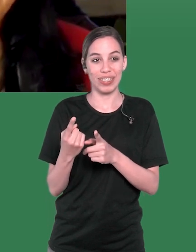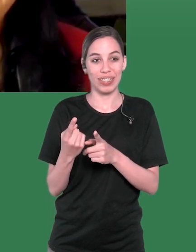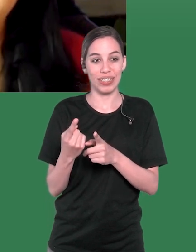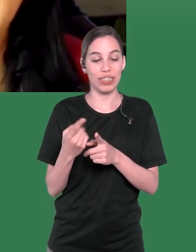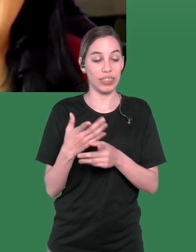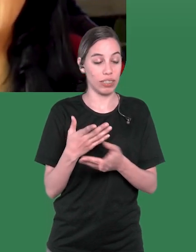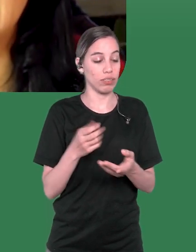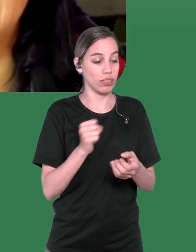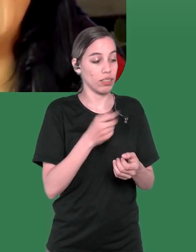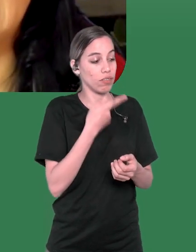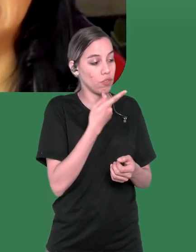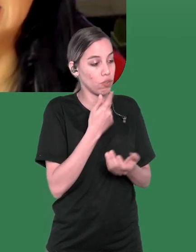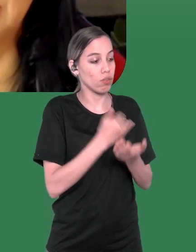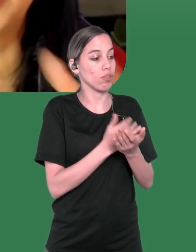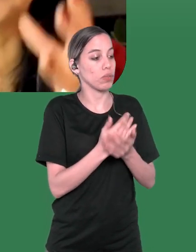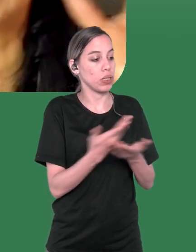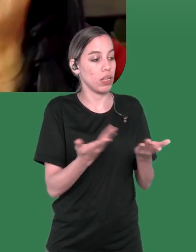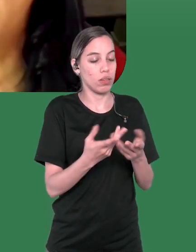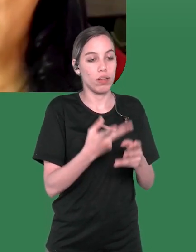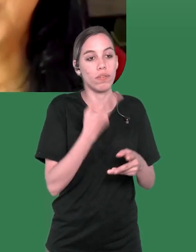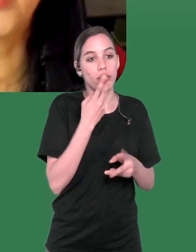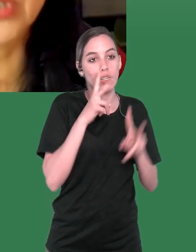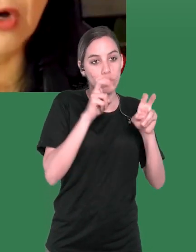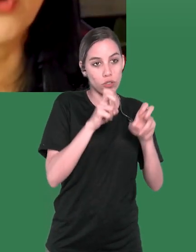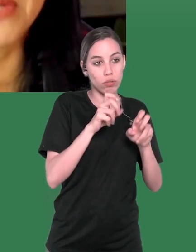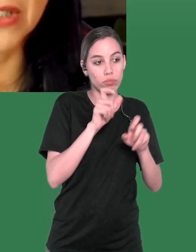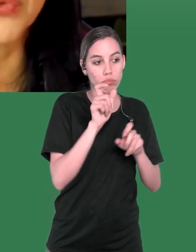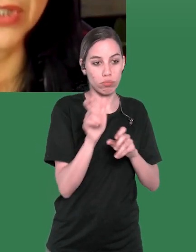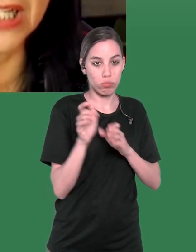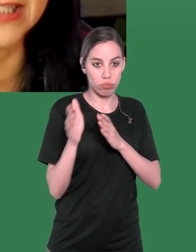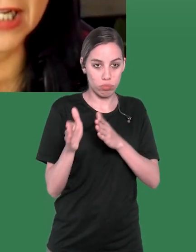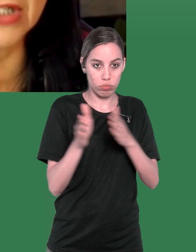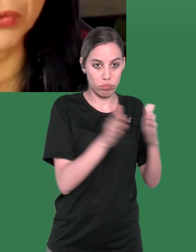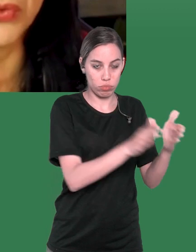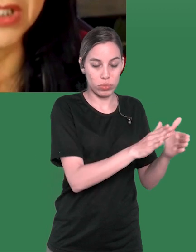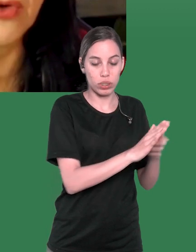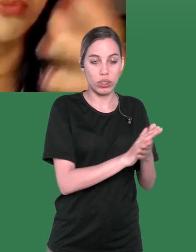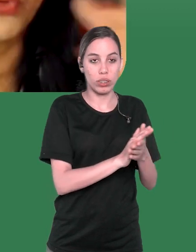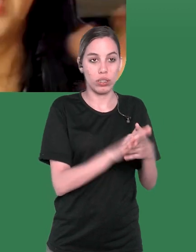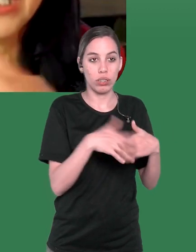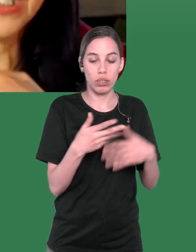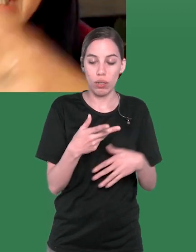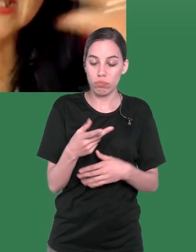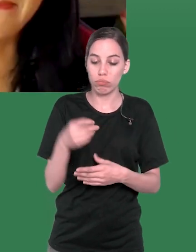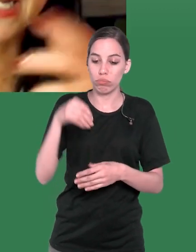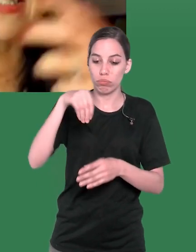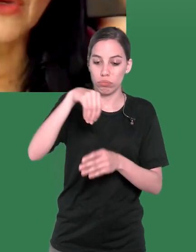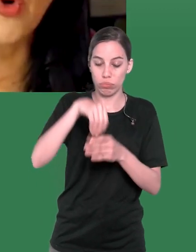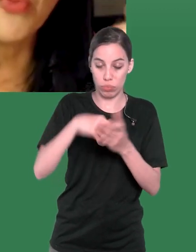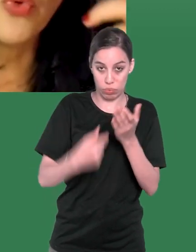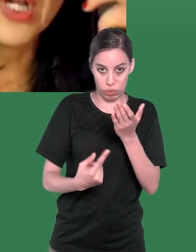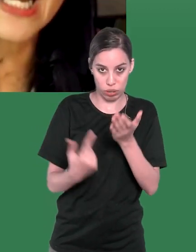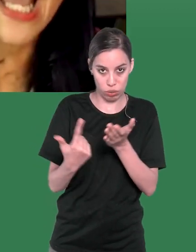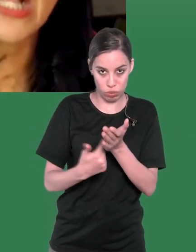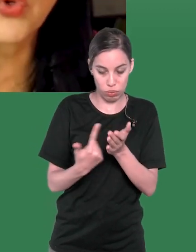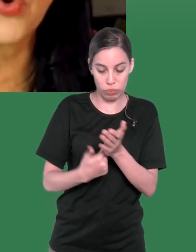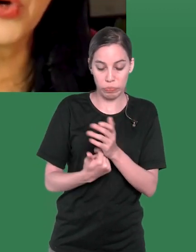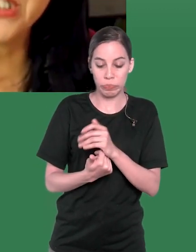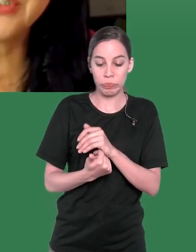das subjetividades animais, né, dos eus não humanos na literatura, como eles aparecem